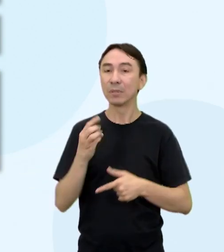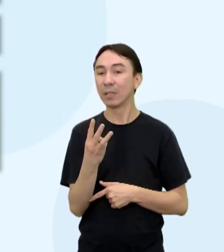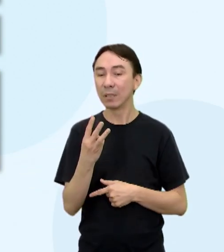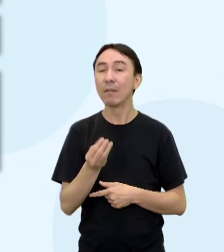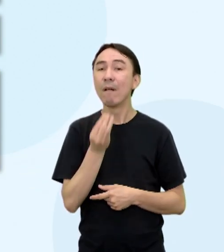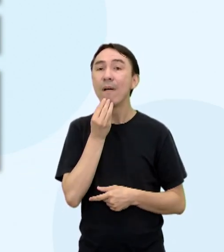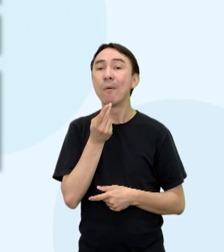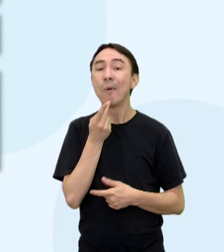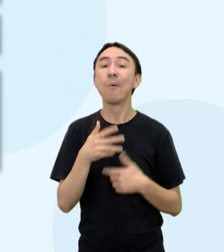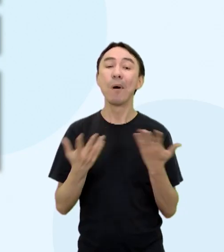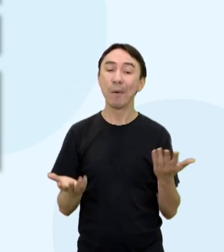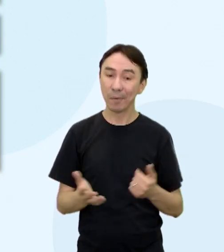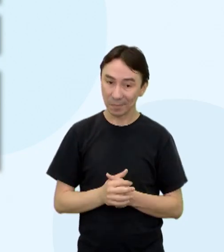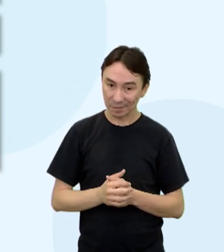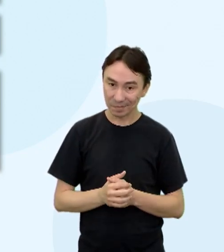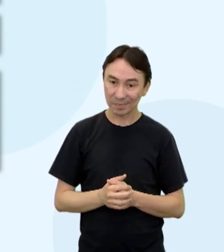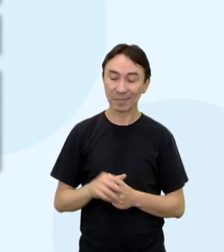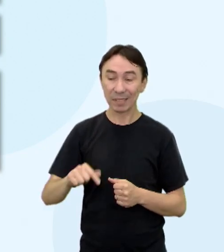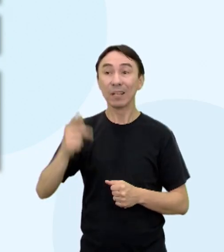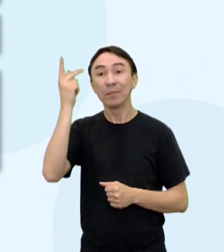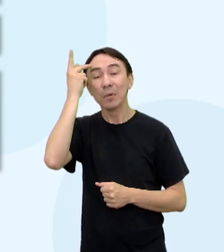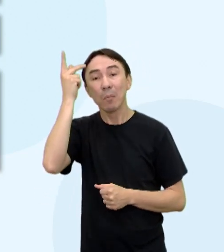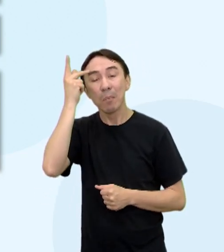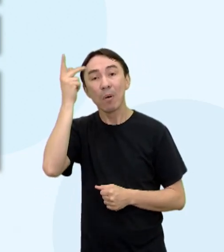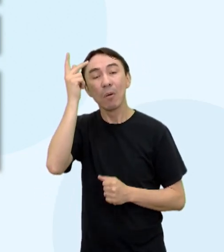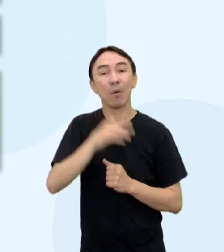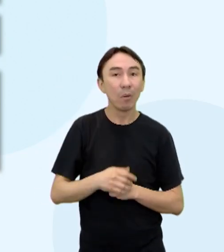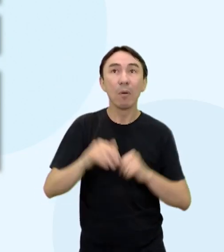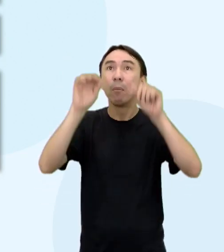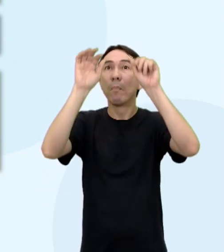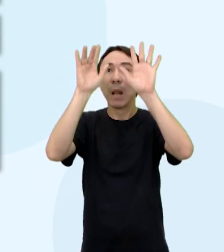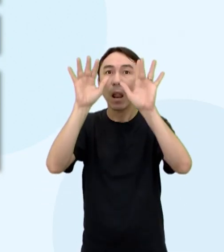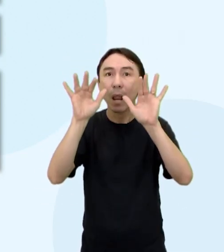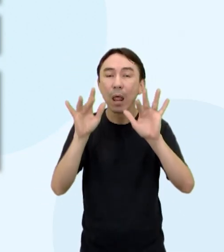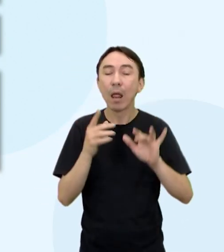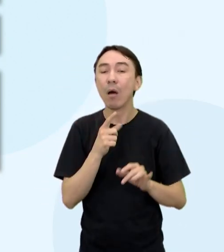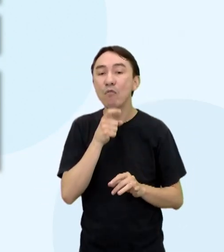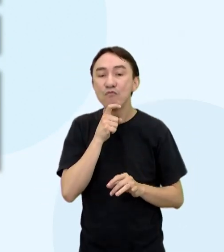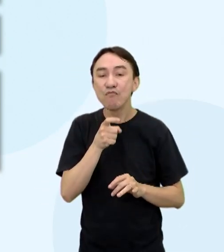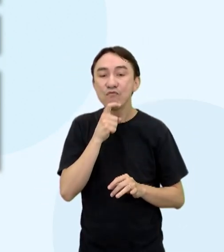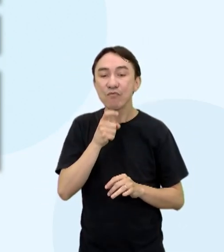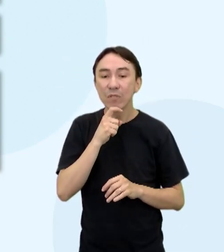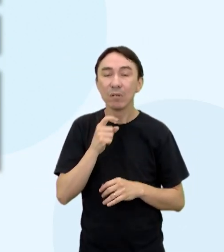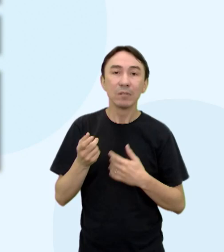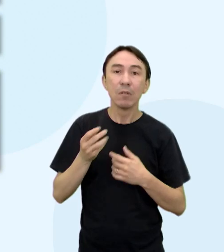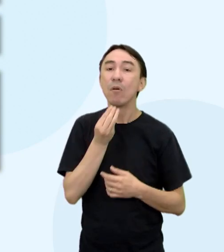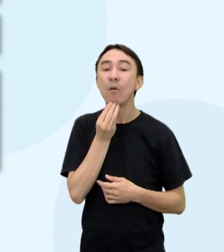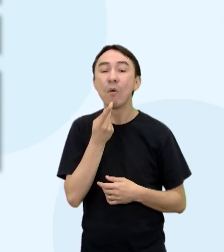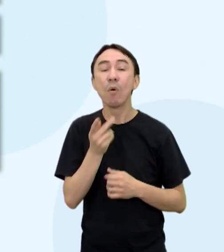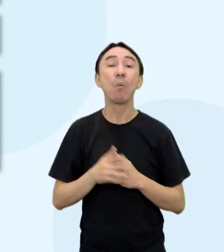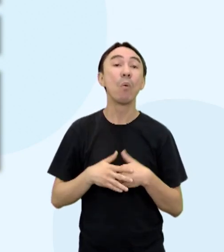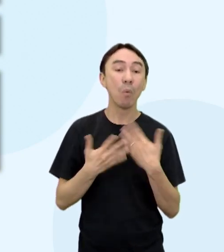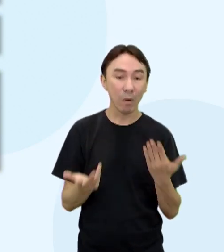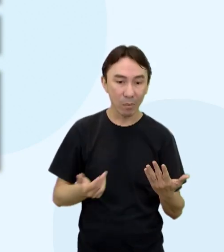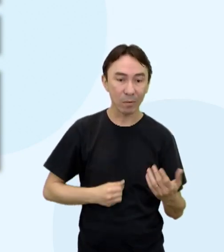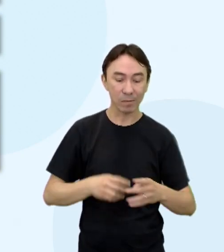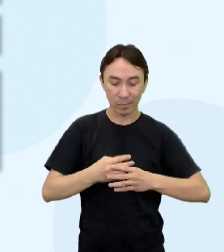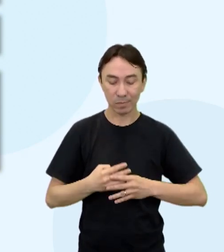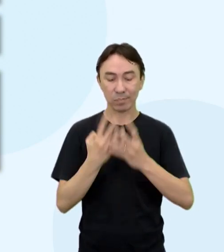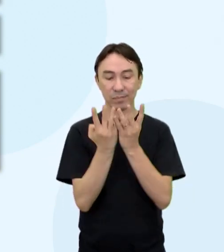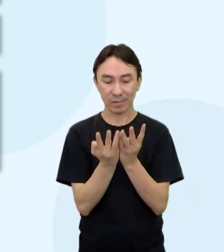A terceira, qual a chance de nevar em São Paulo? E a quarta, qual a chance de sair uma carta vermelha ao